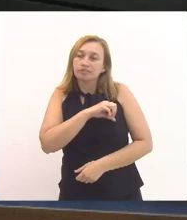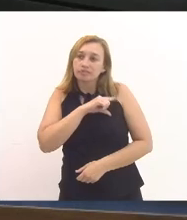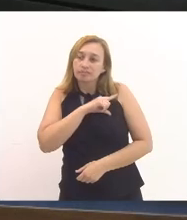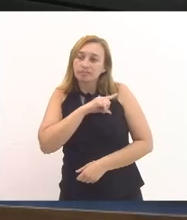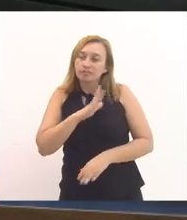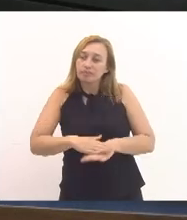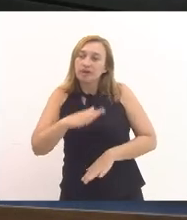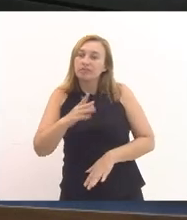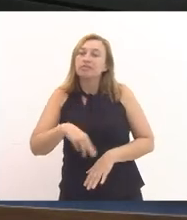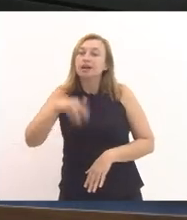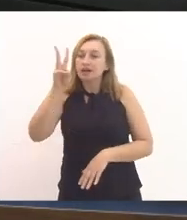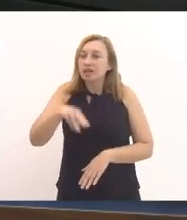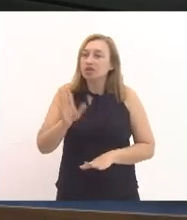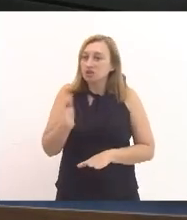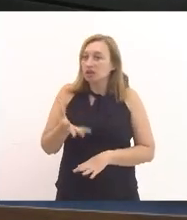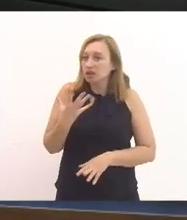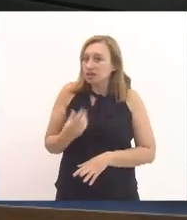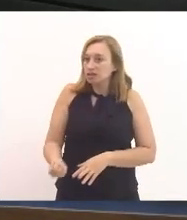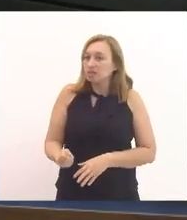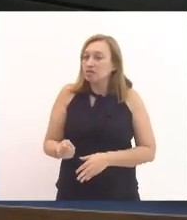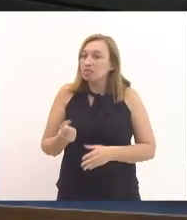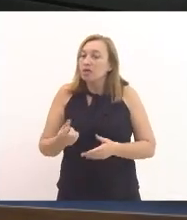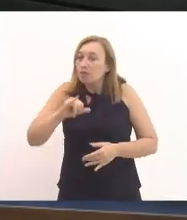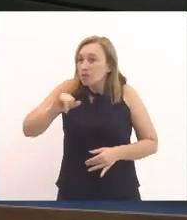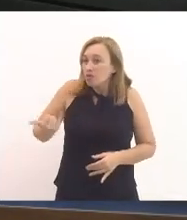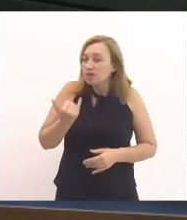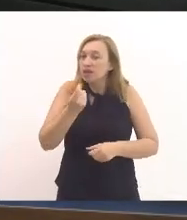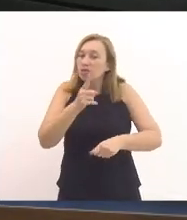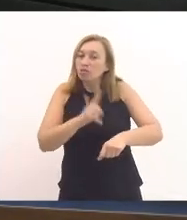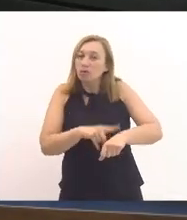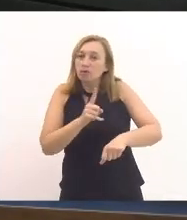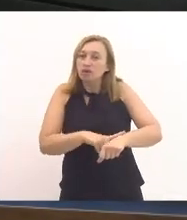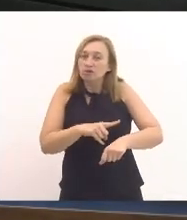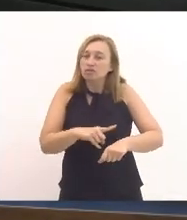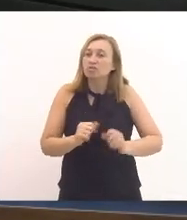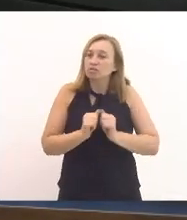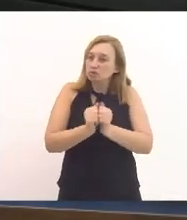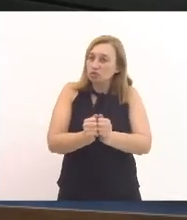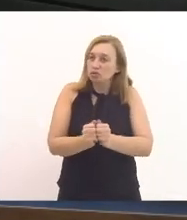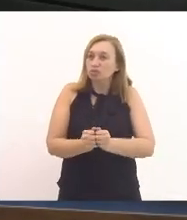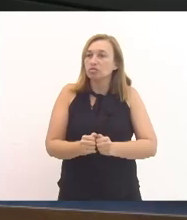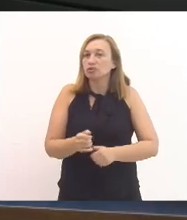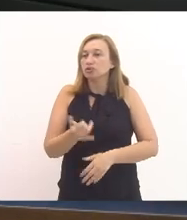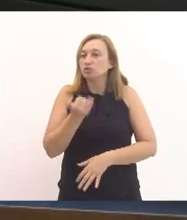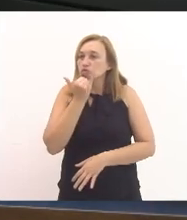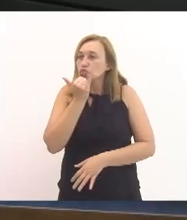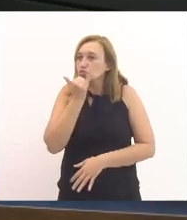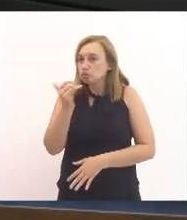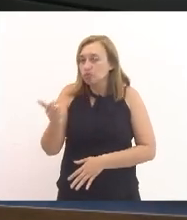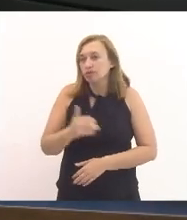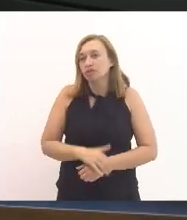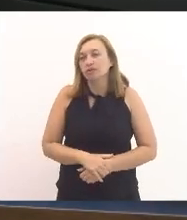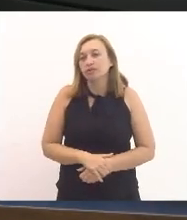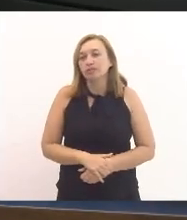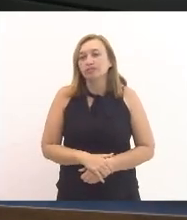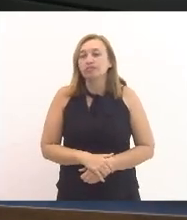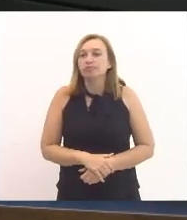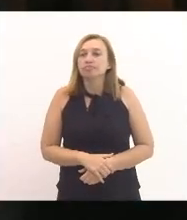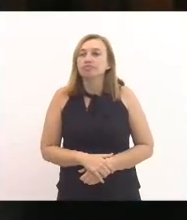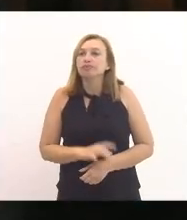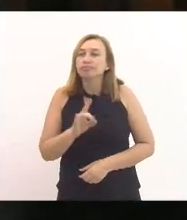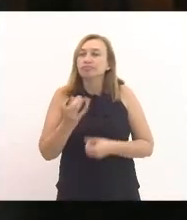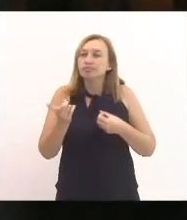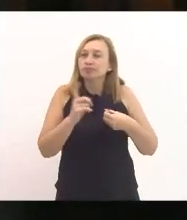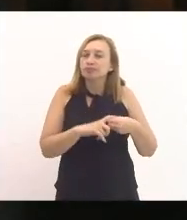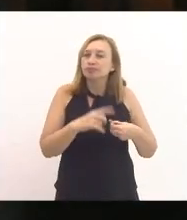recebeu também porque e vamos pôr tudo vamos aproveitar o momento para o chute vamos aproveitar desculpa tá mas não tô bem É só